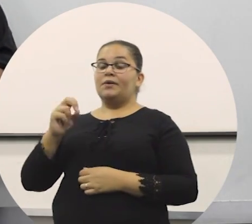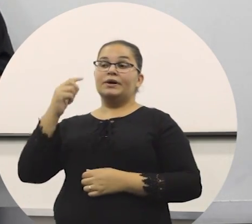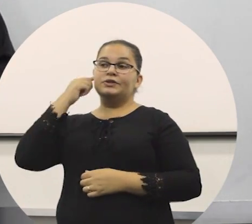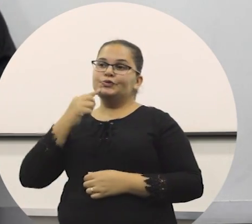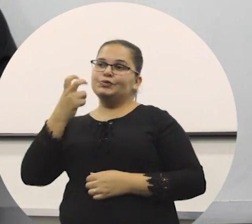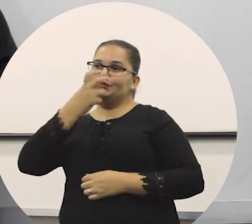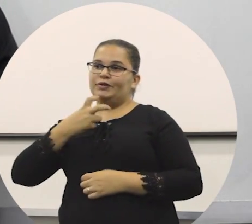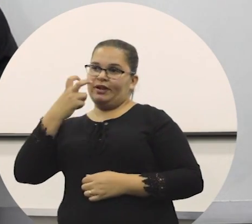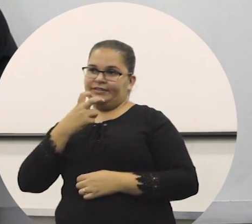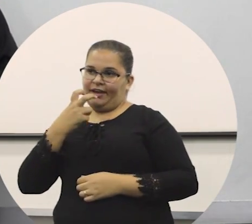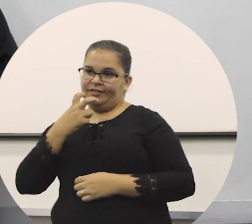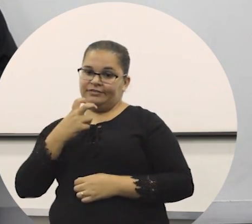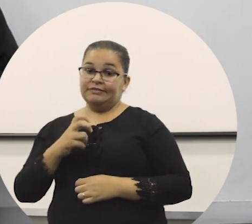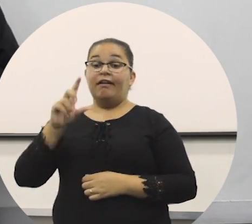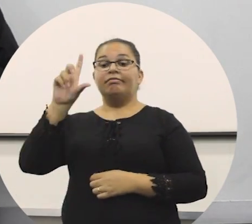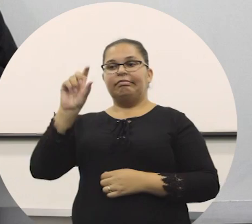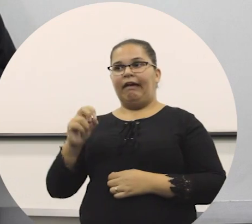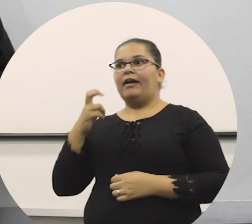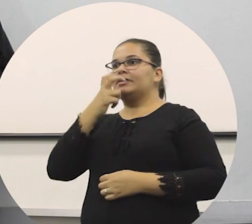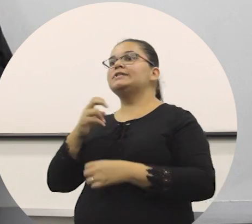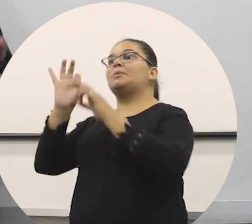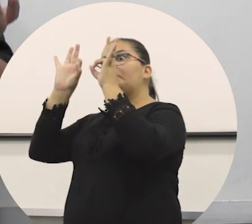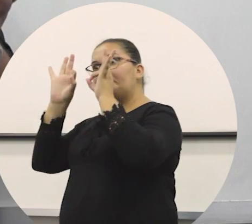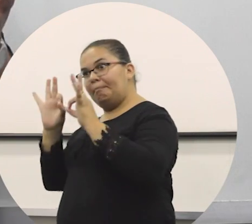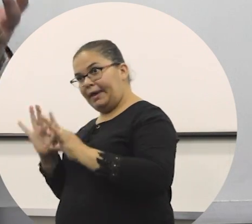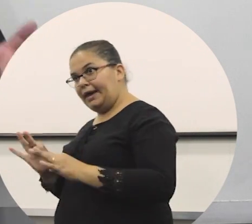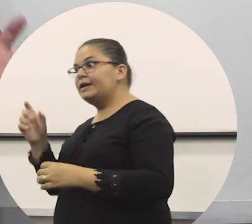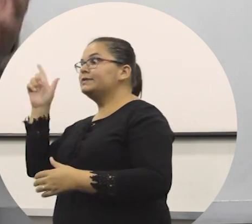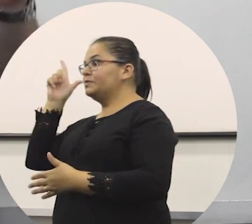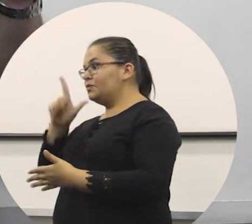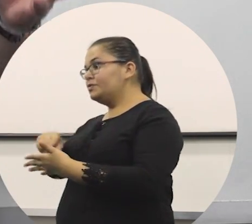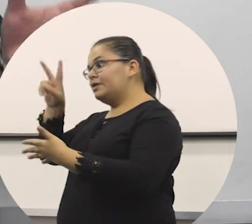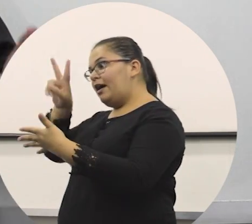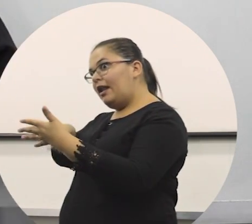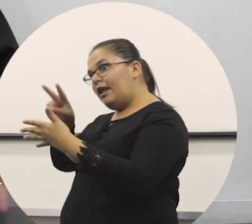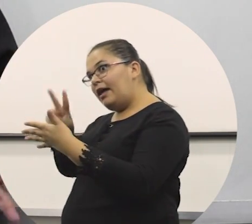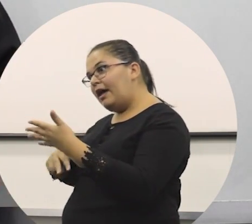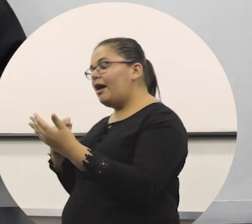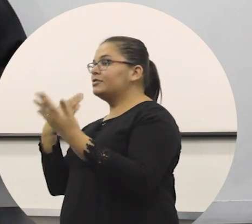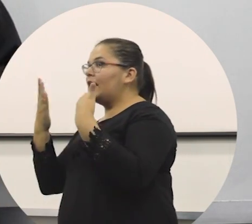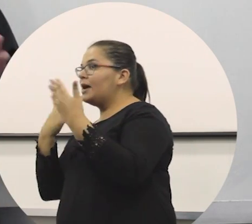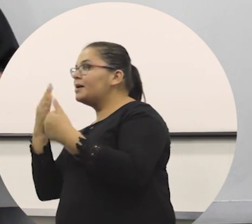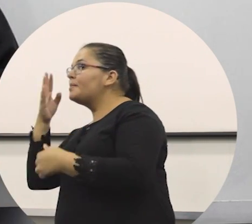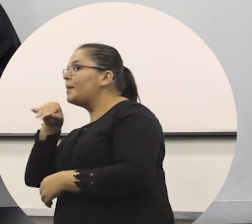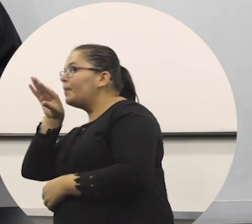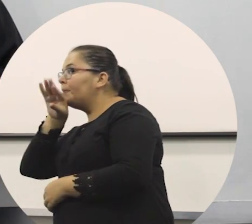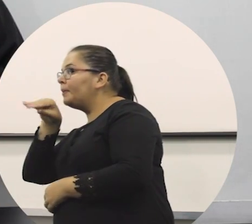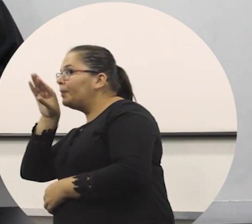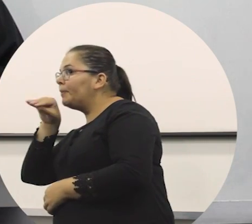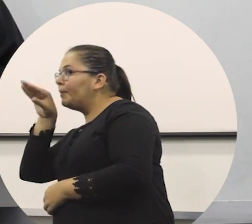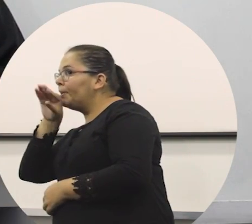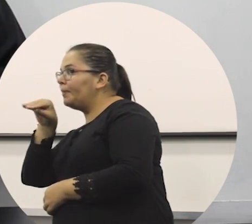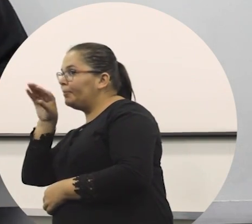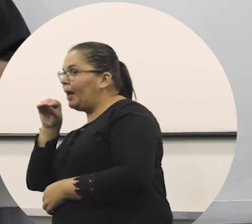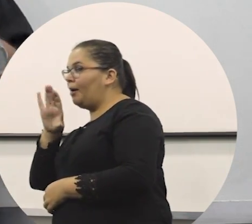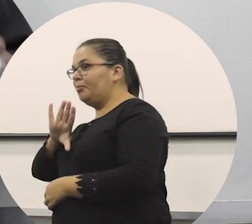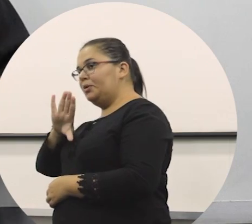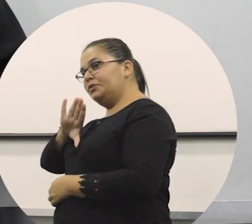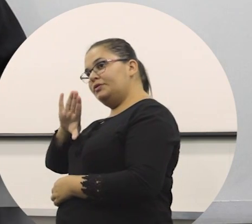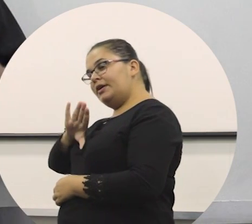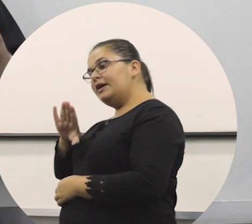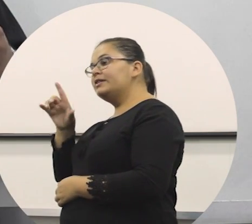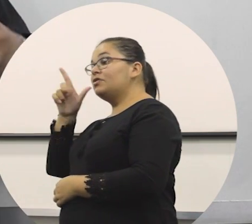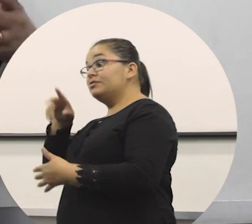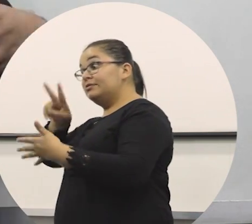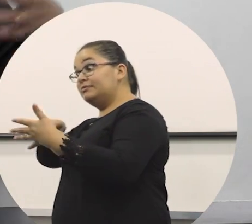10 realmente são oralizados, são desses oralizados que conseguem manter uma conversação em português, que